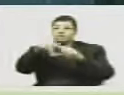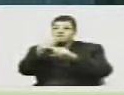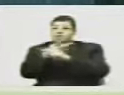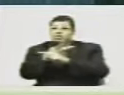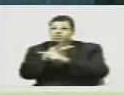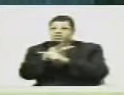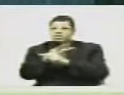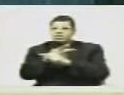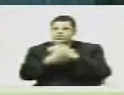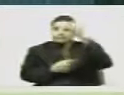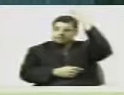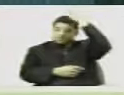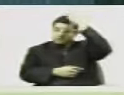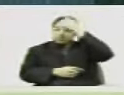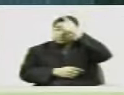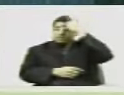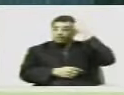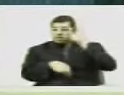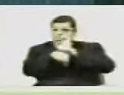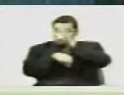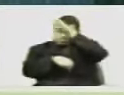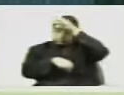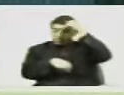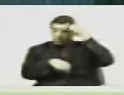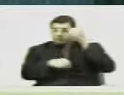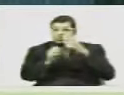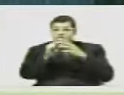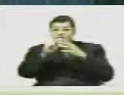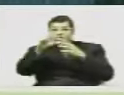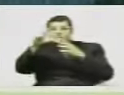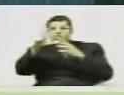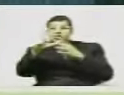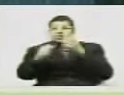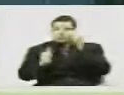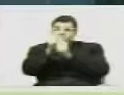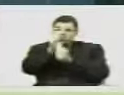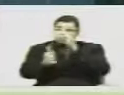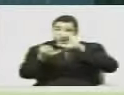depois sacrificar a população do estado do Amazonas com o aumento do